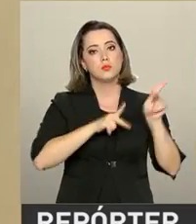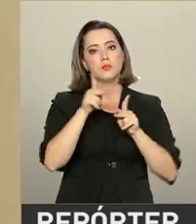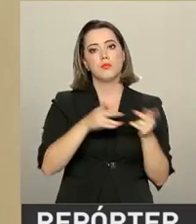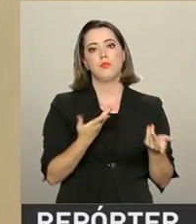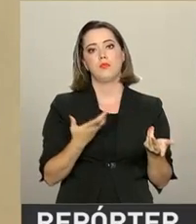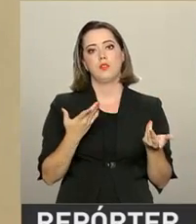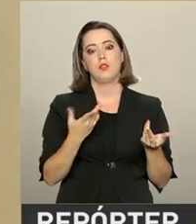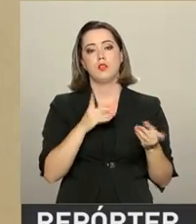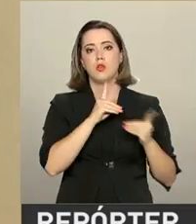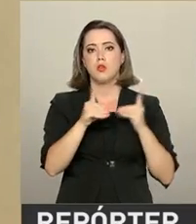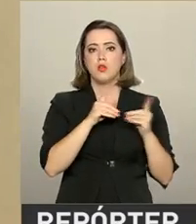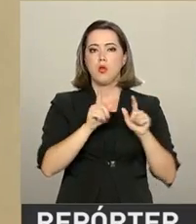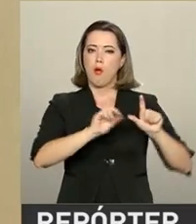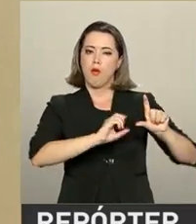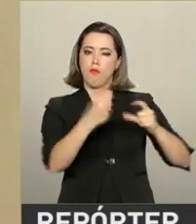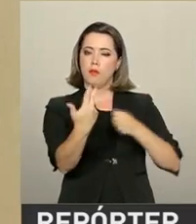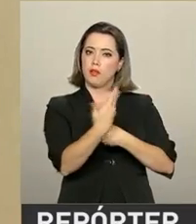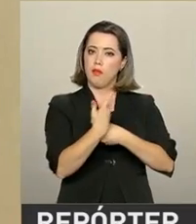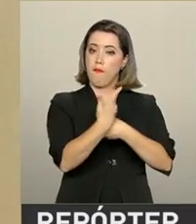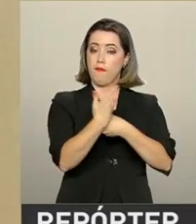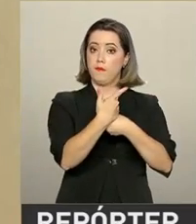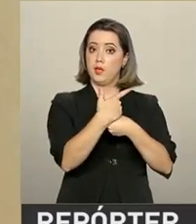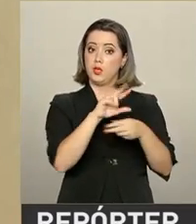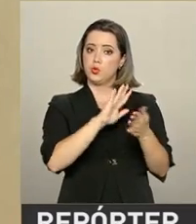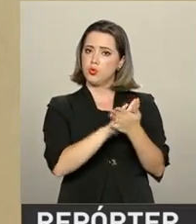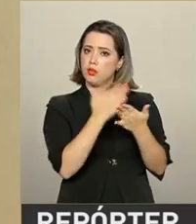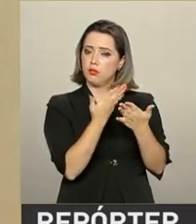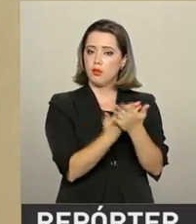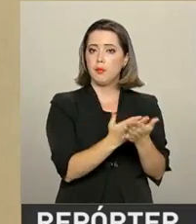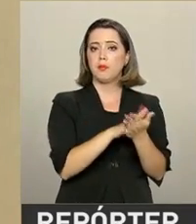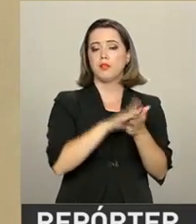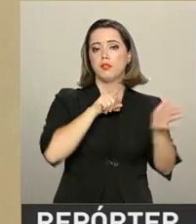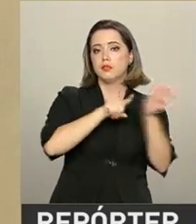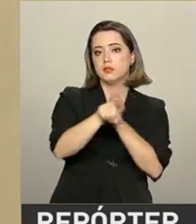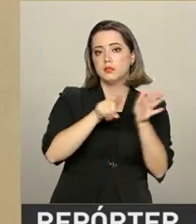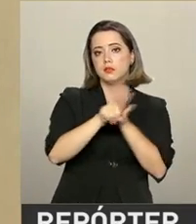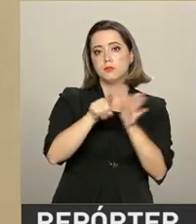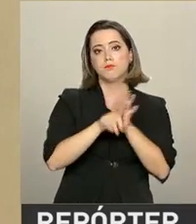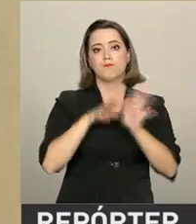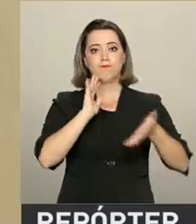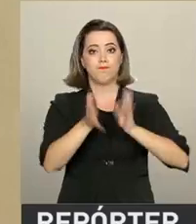dispositivos em vídeo contendo questões traduzidas na linguagem Brasileira de sinais em víde libras